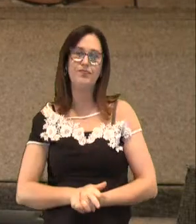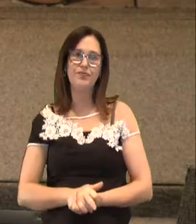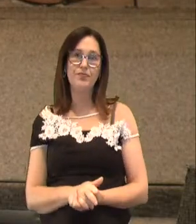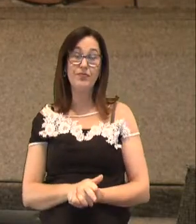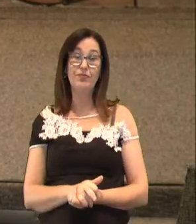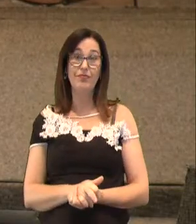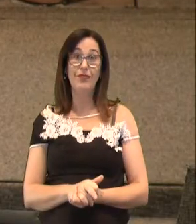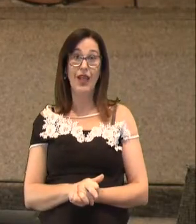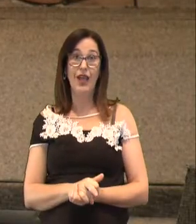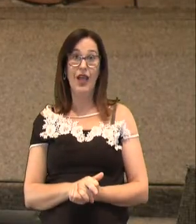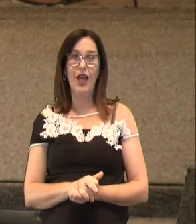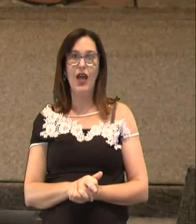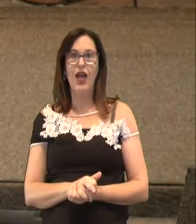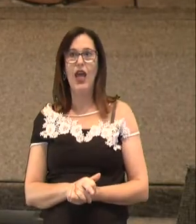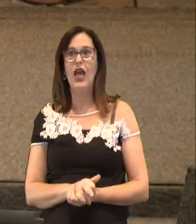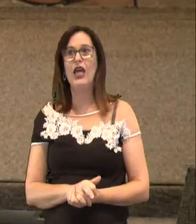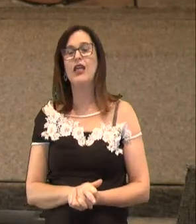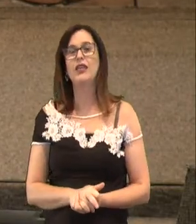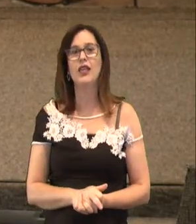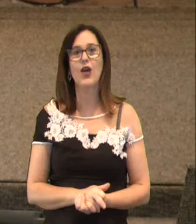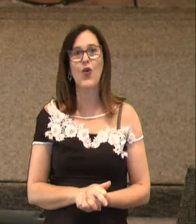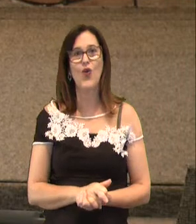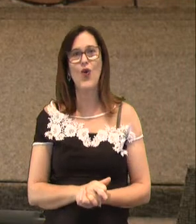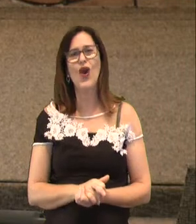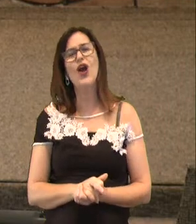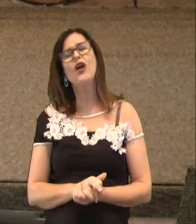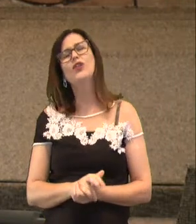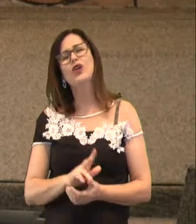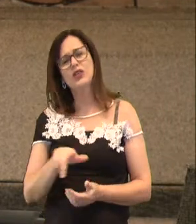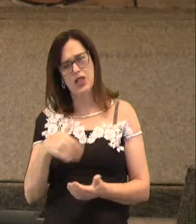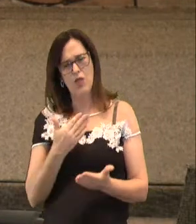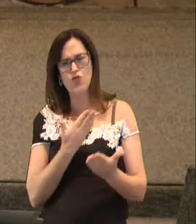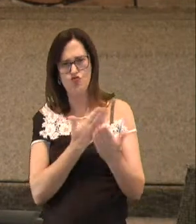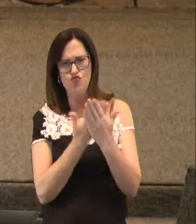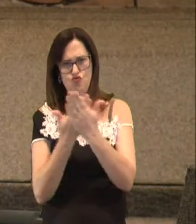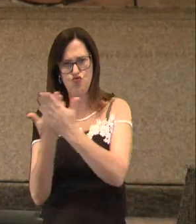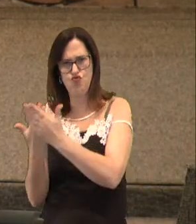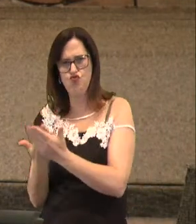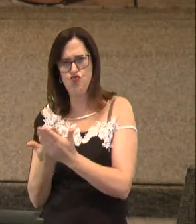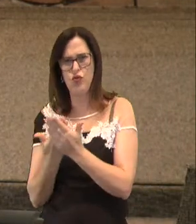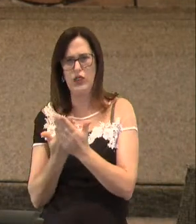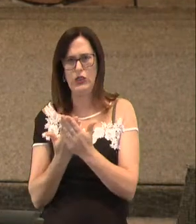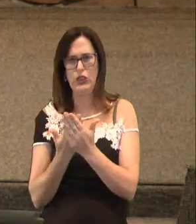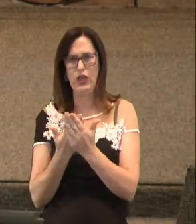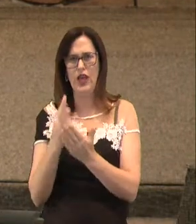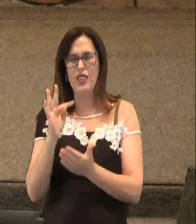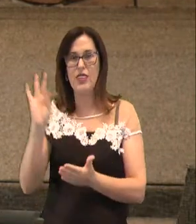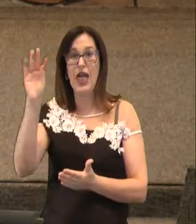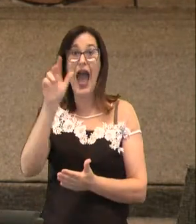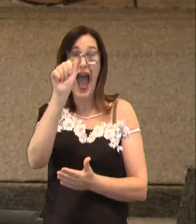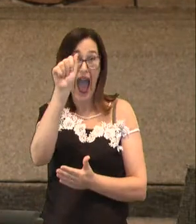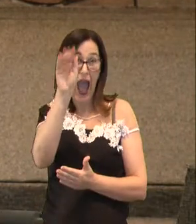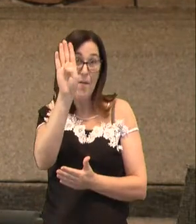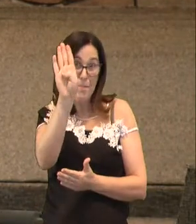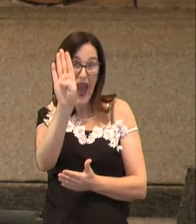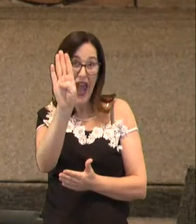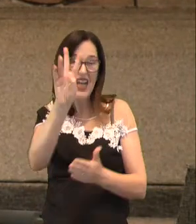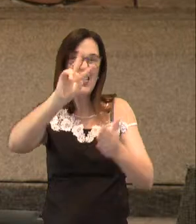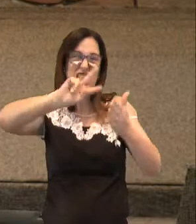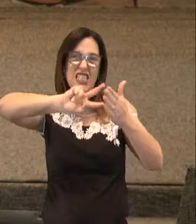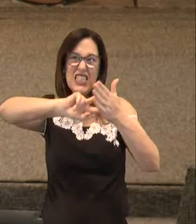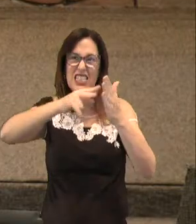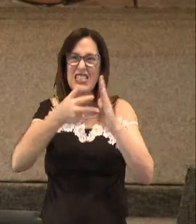Nós temos Joaquim Jeremias, um teólogo importante, dizendo o seguinte: Abba era